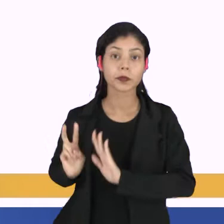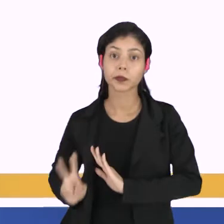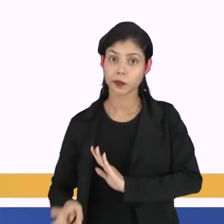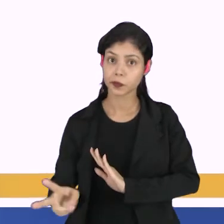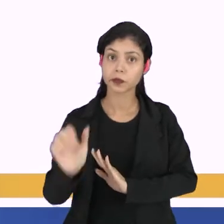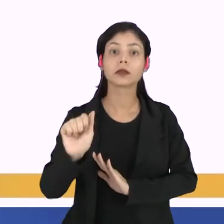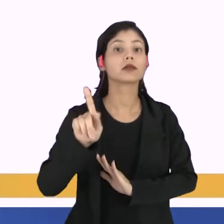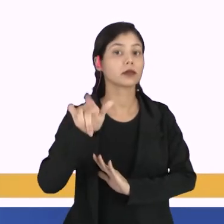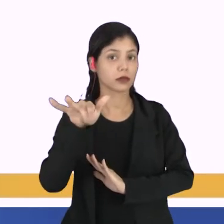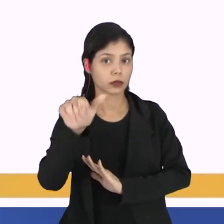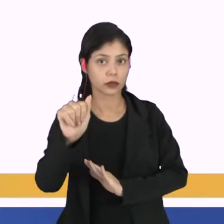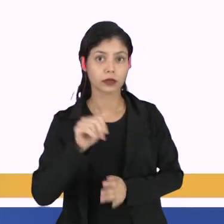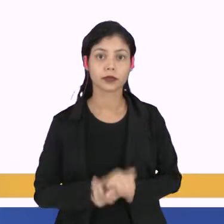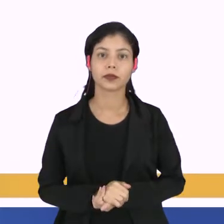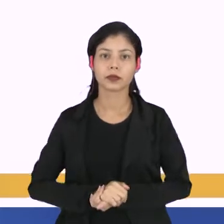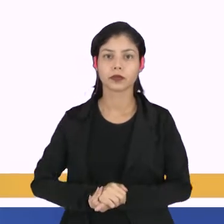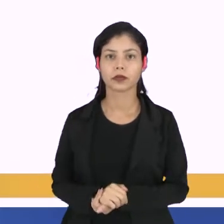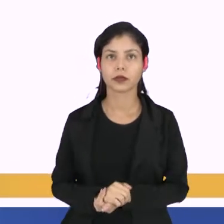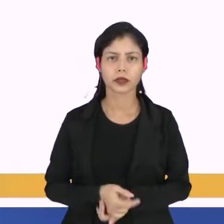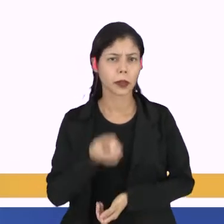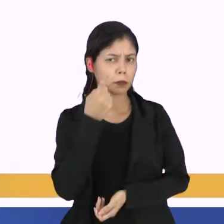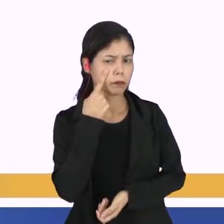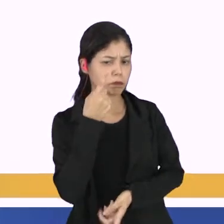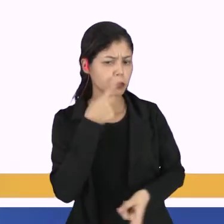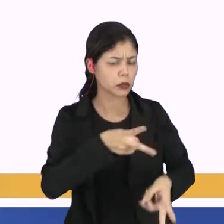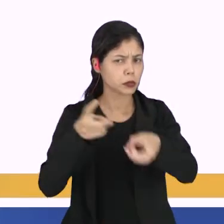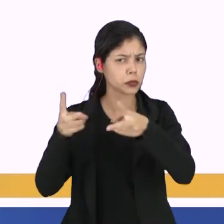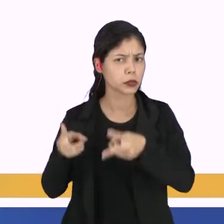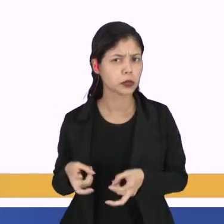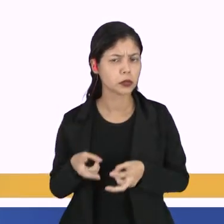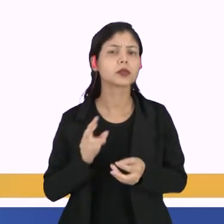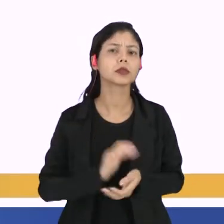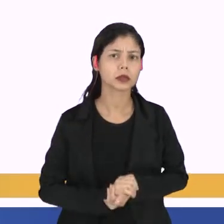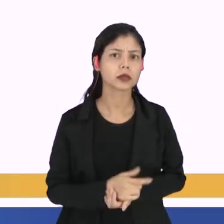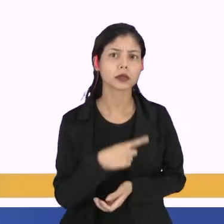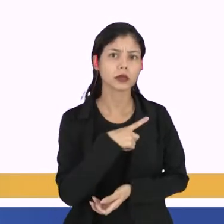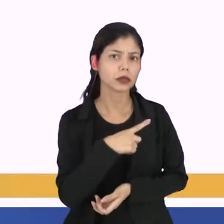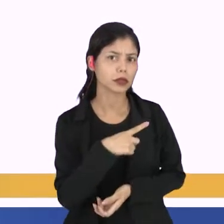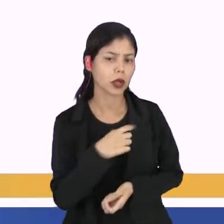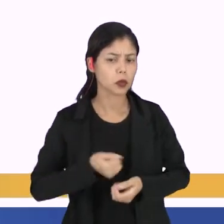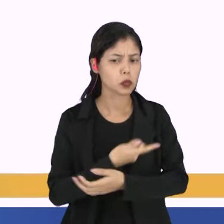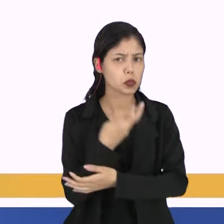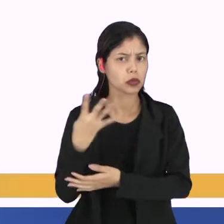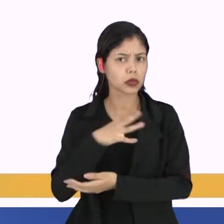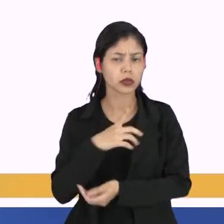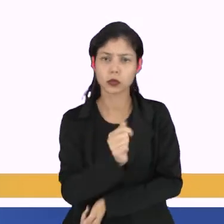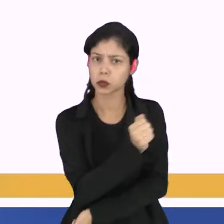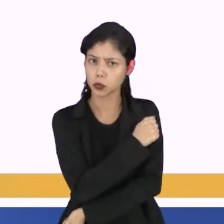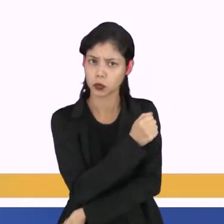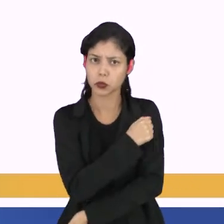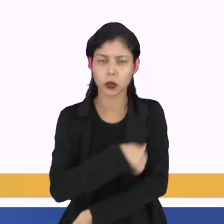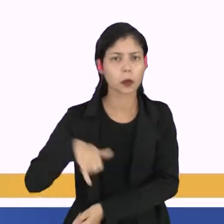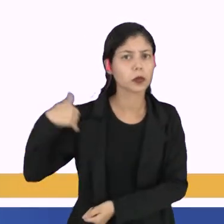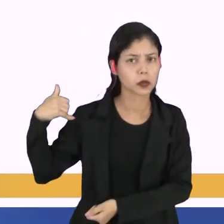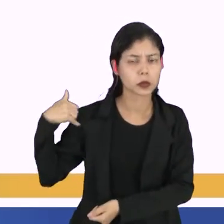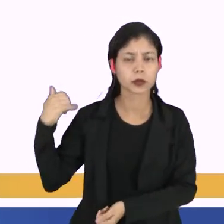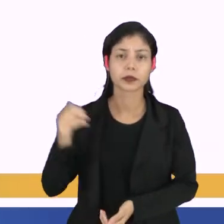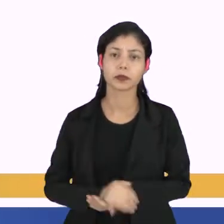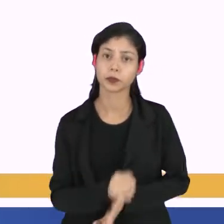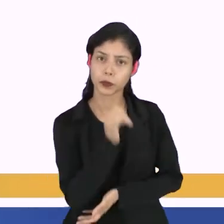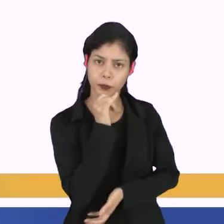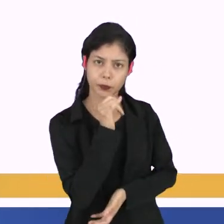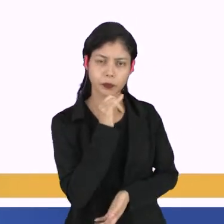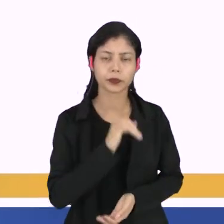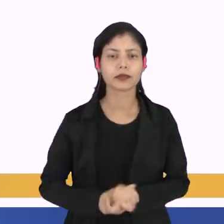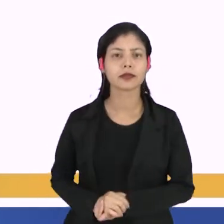frequência absoluta. Note que a frequência absoluta é através da quantidade de alunos por idade. Por